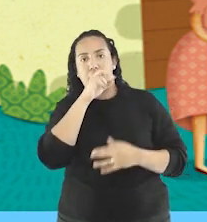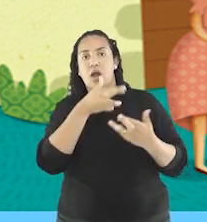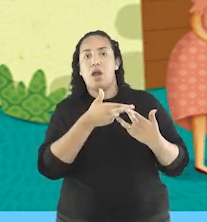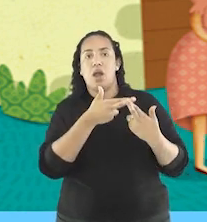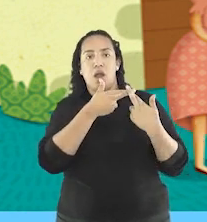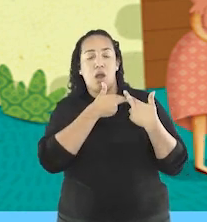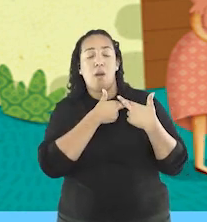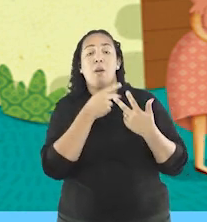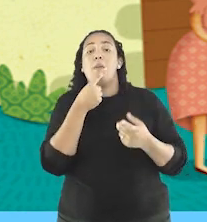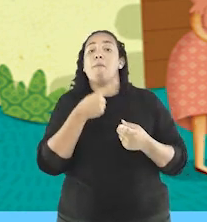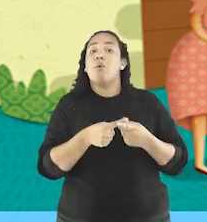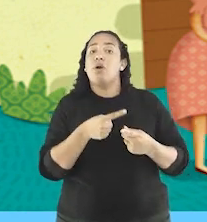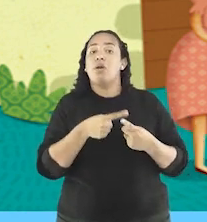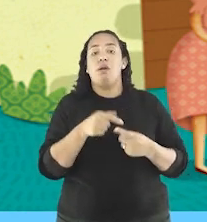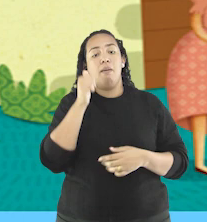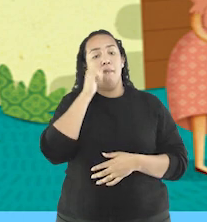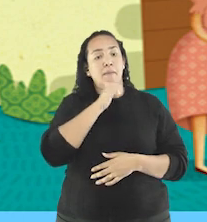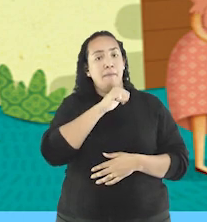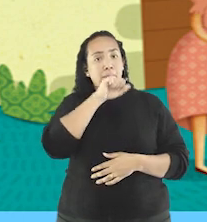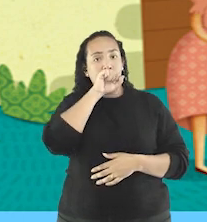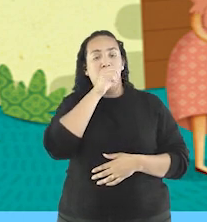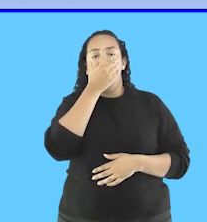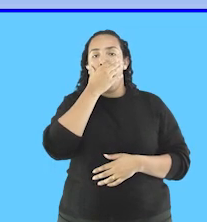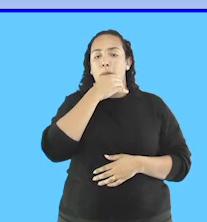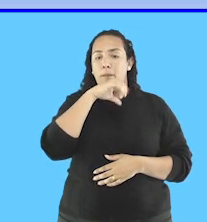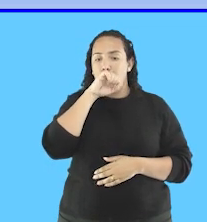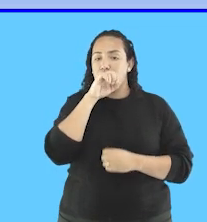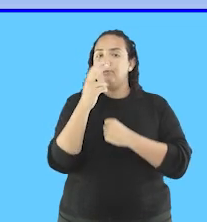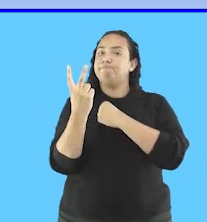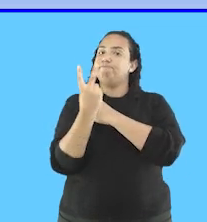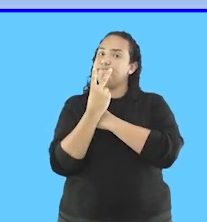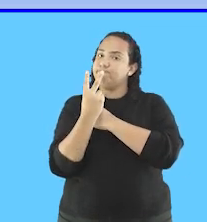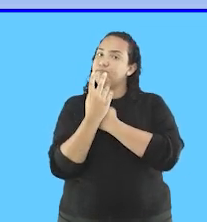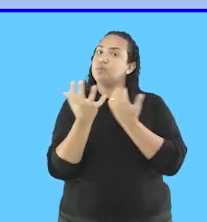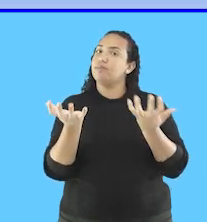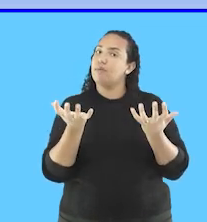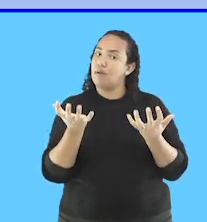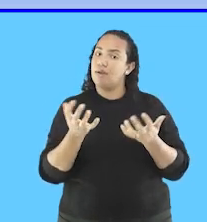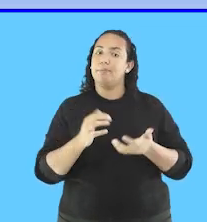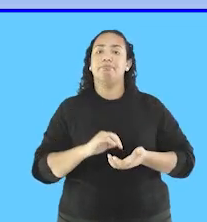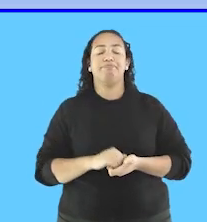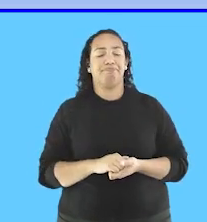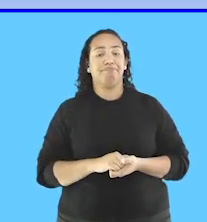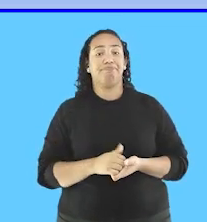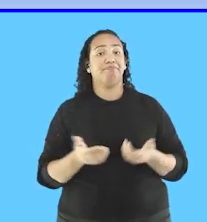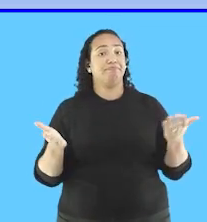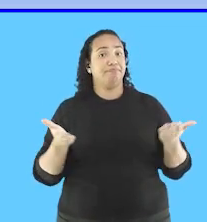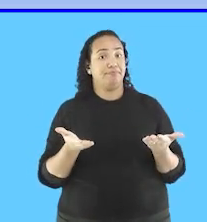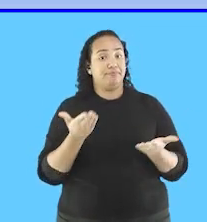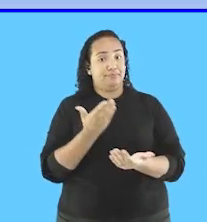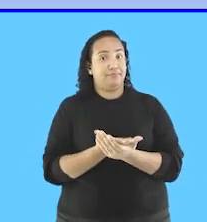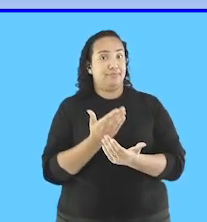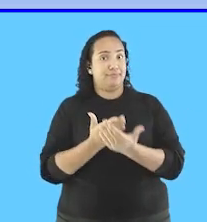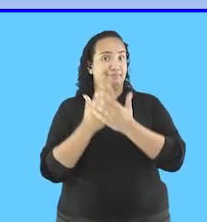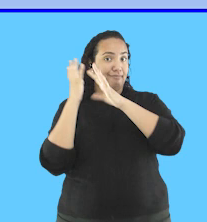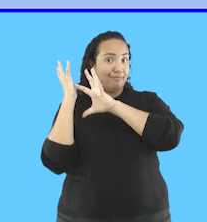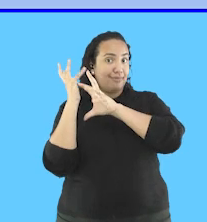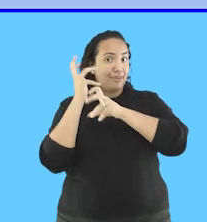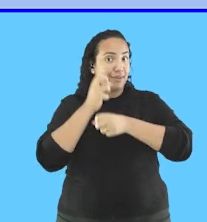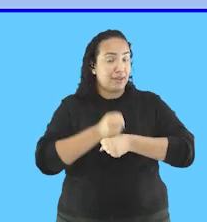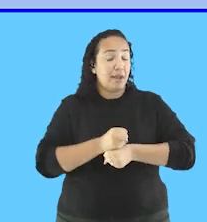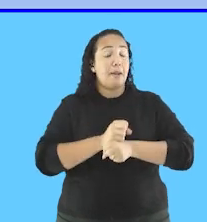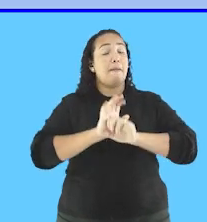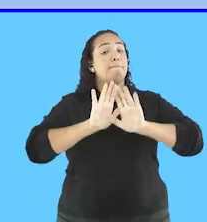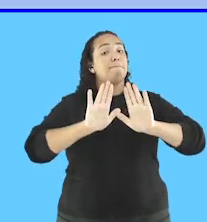nossos pais querem nos proteger. Vamos ao resumo da aula de hoje, mas